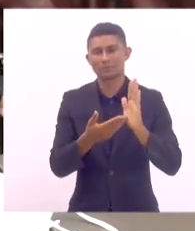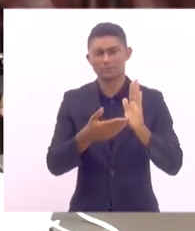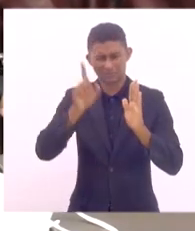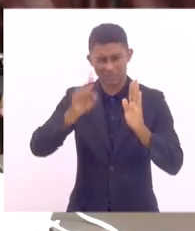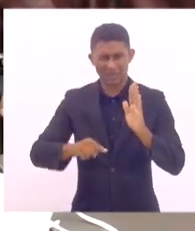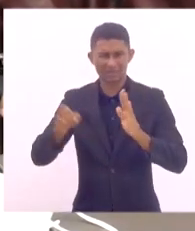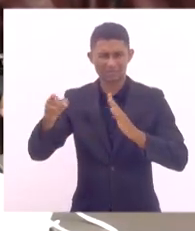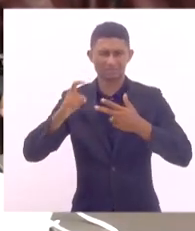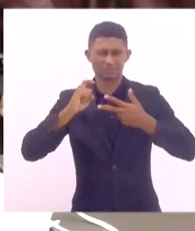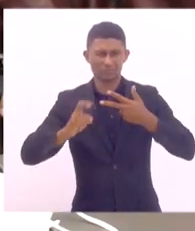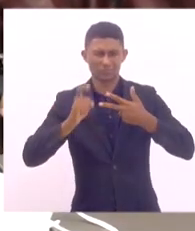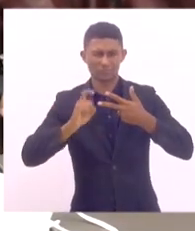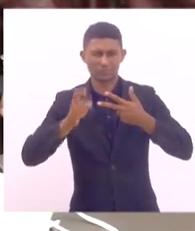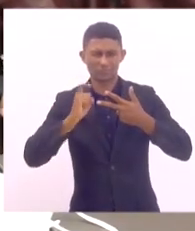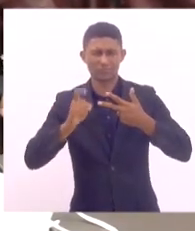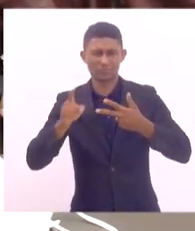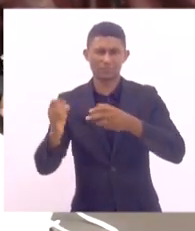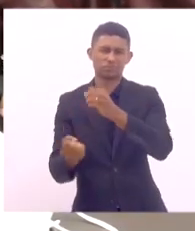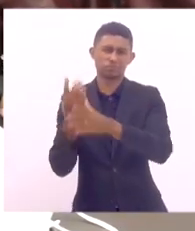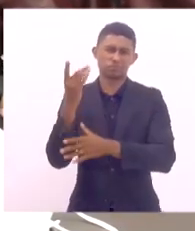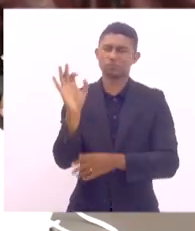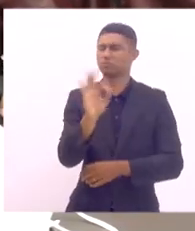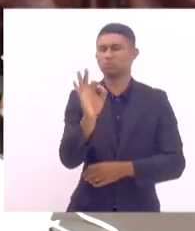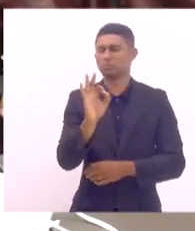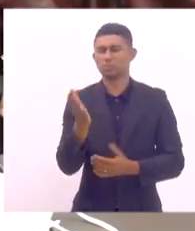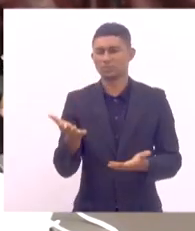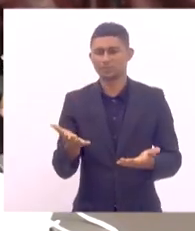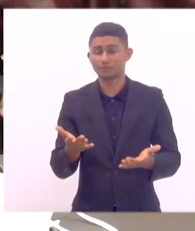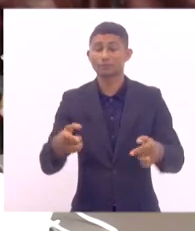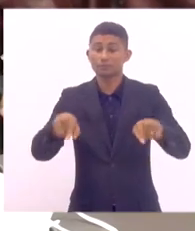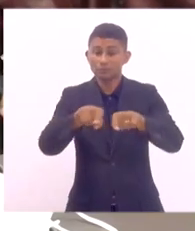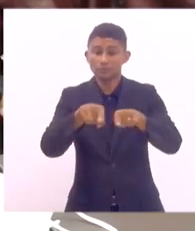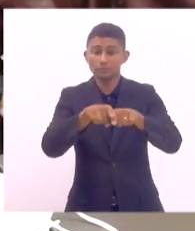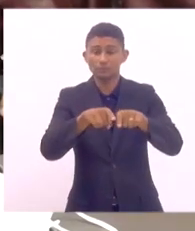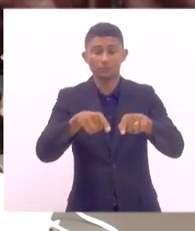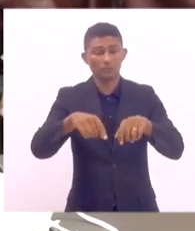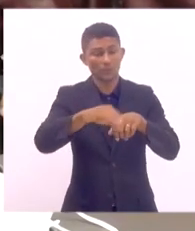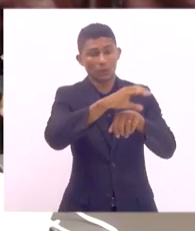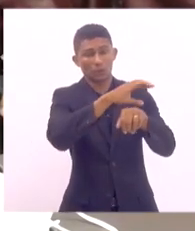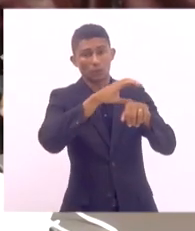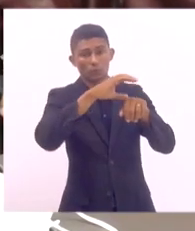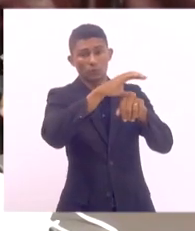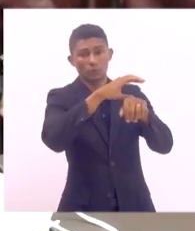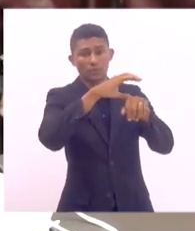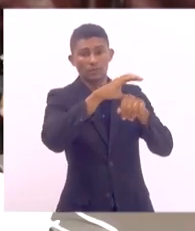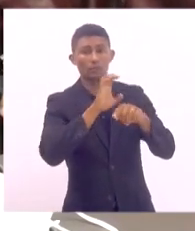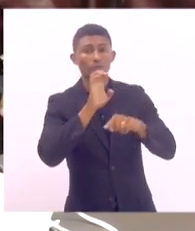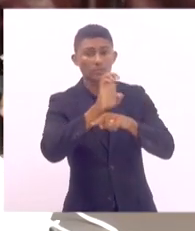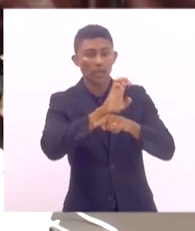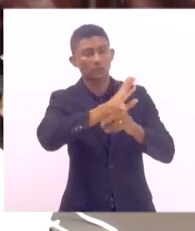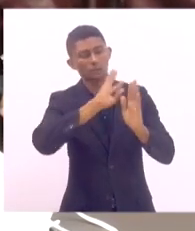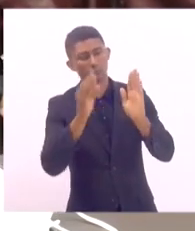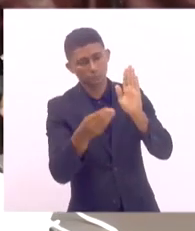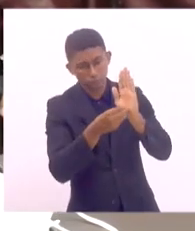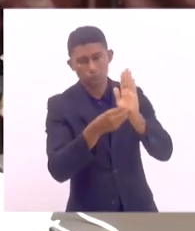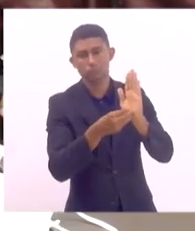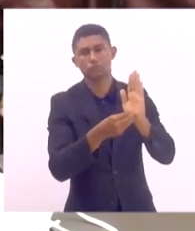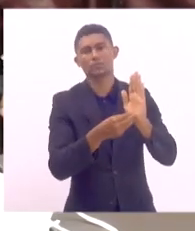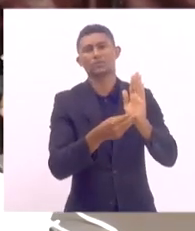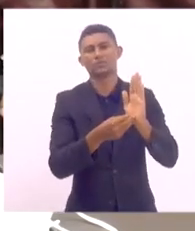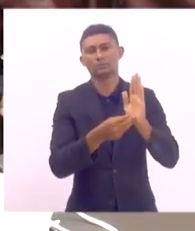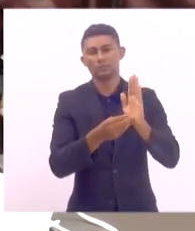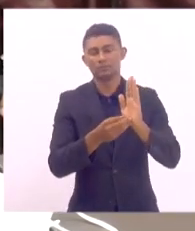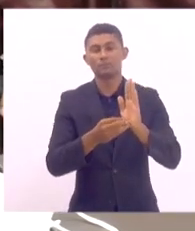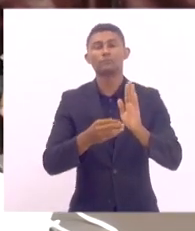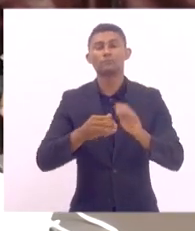no Executivo. Mexemos, inclusive, na Constituição do Estado. Esse projeto, originalmente, é do